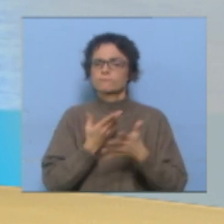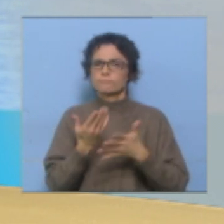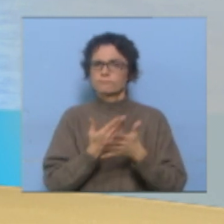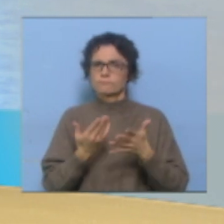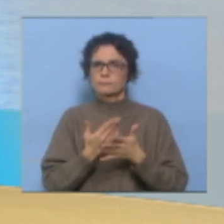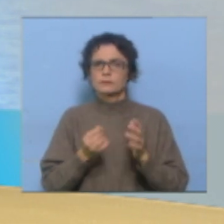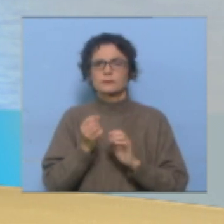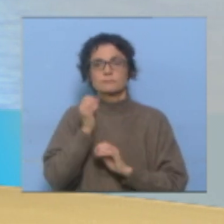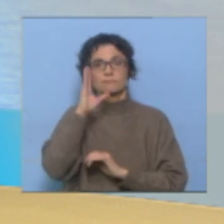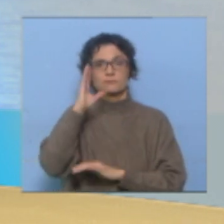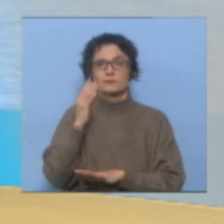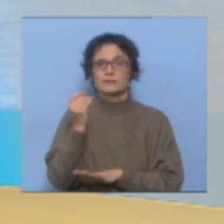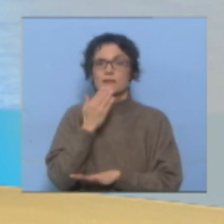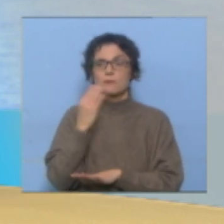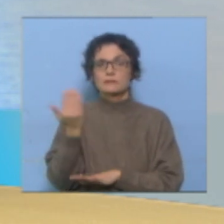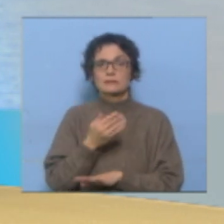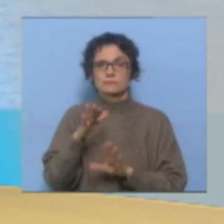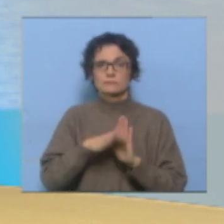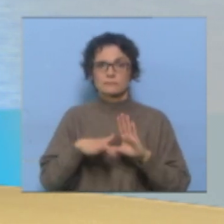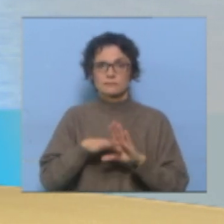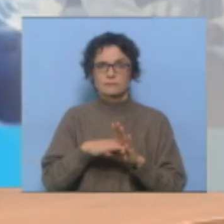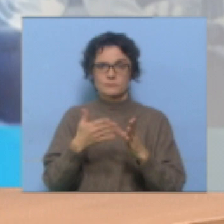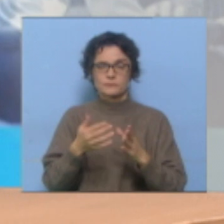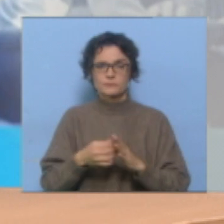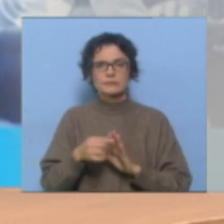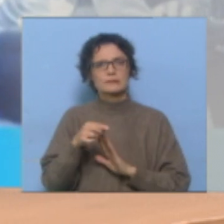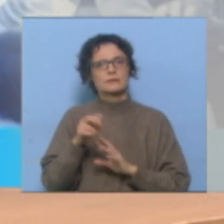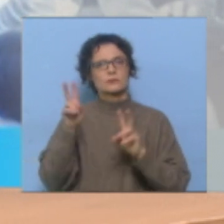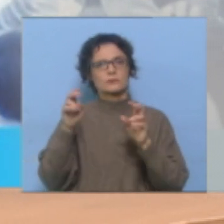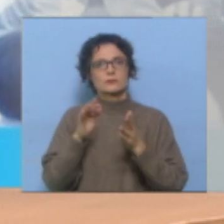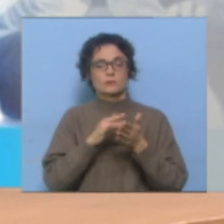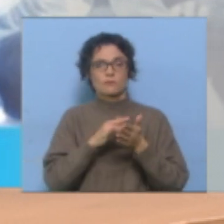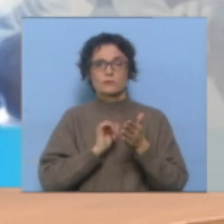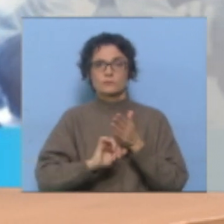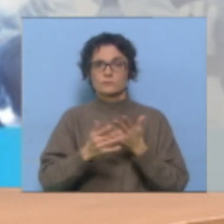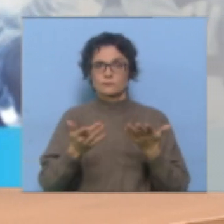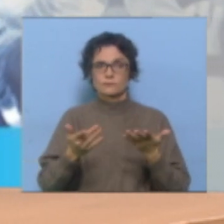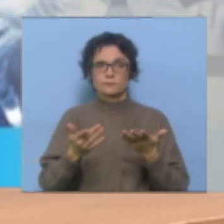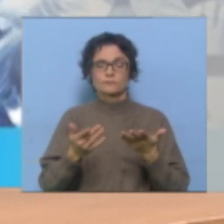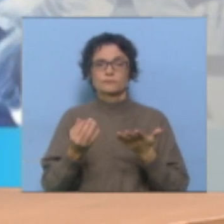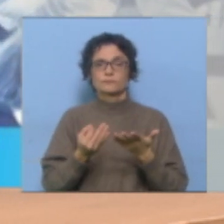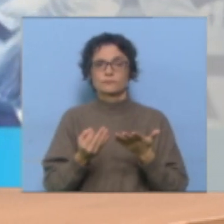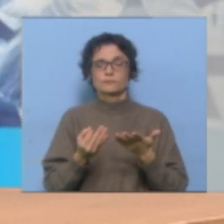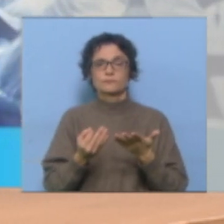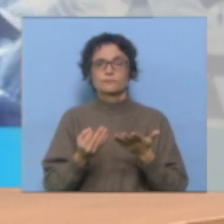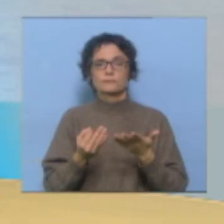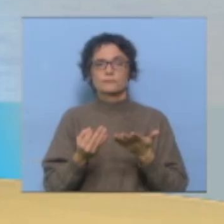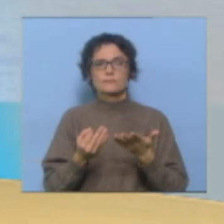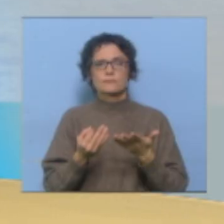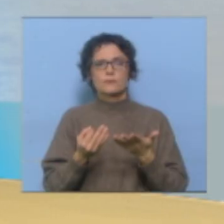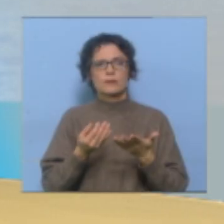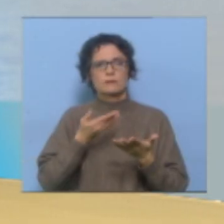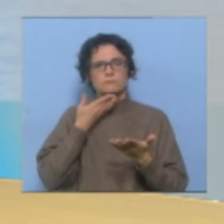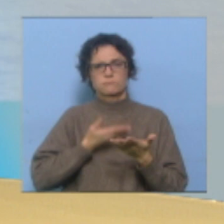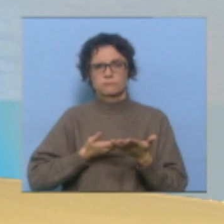obrigado, professor Eugénio, por estar aqui entre nós. Trata-se do título deste livro, que contém aqui uma